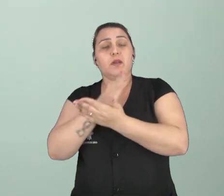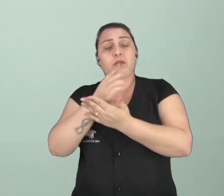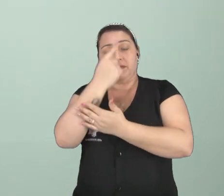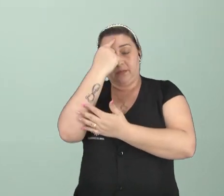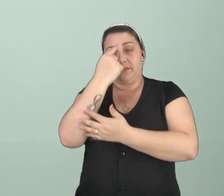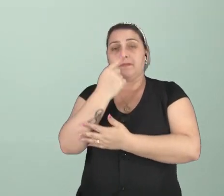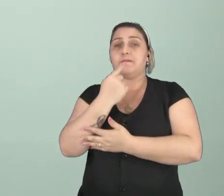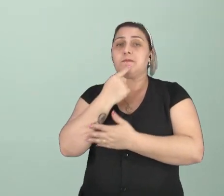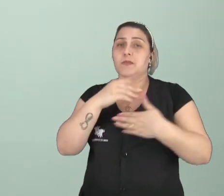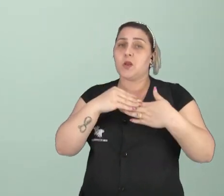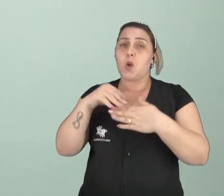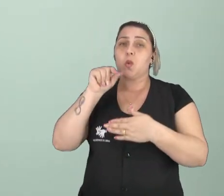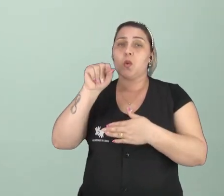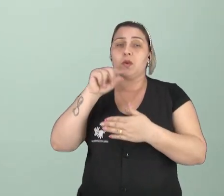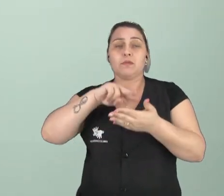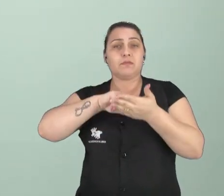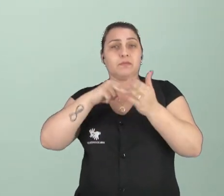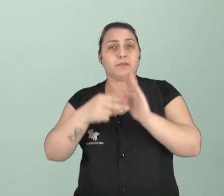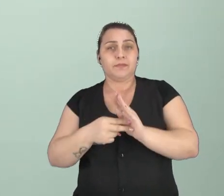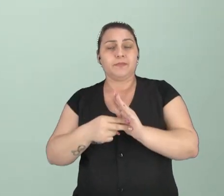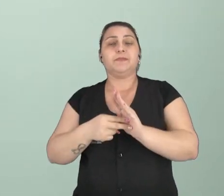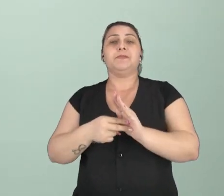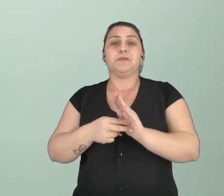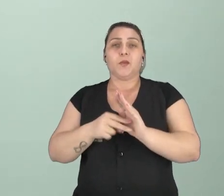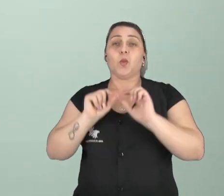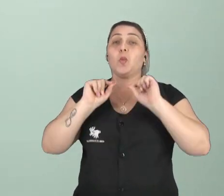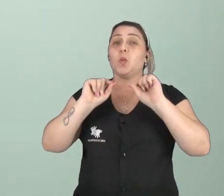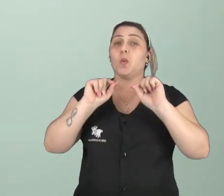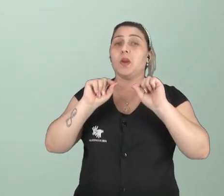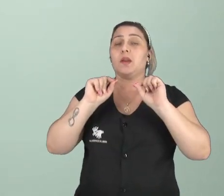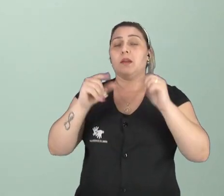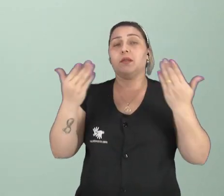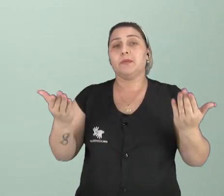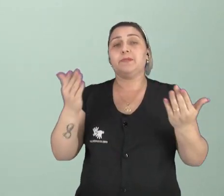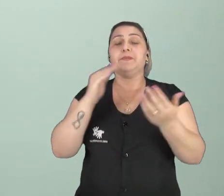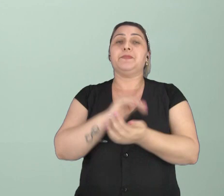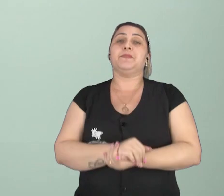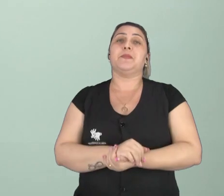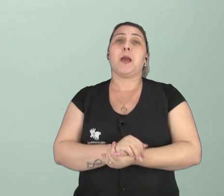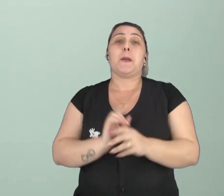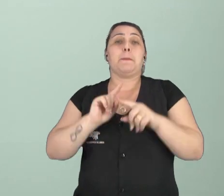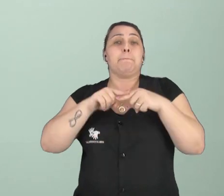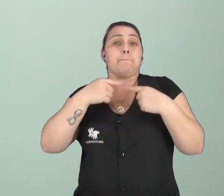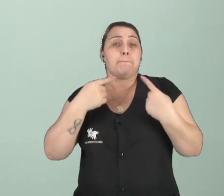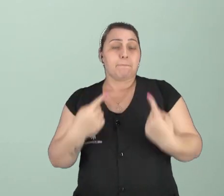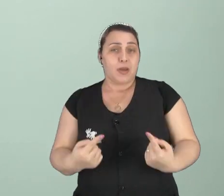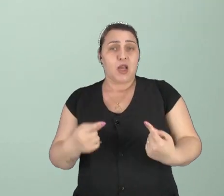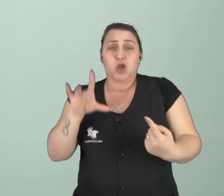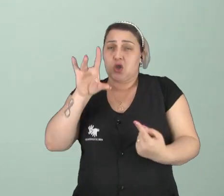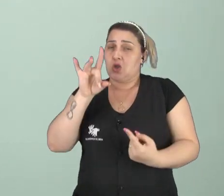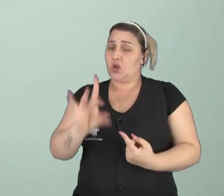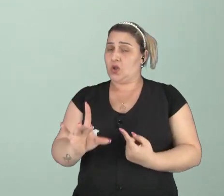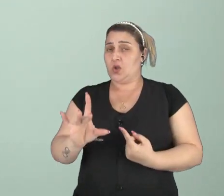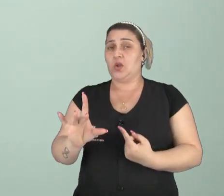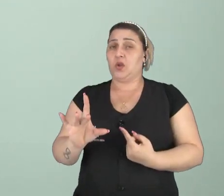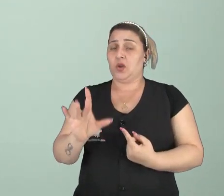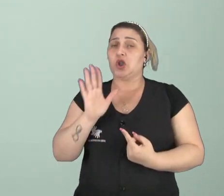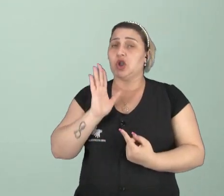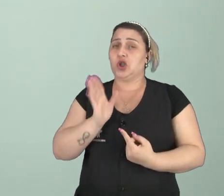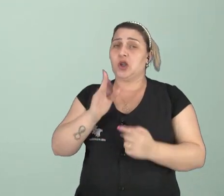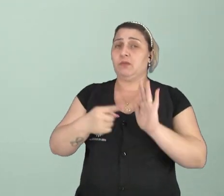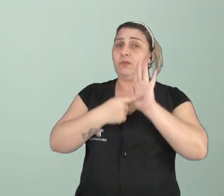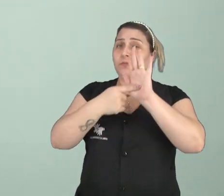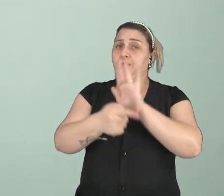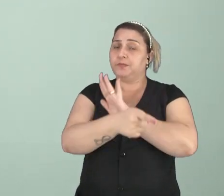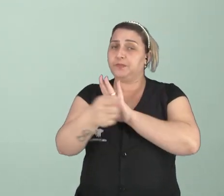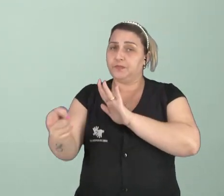retratam um pouco para a gente do que é essa paisagem, do que é a paisagem, mas será que a paisagem é só esses aspectos que a gente acabou